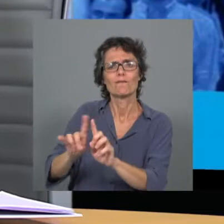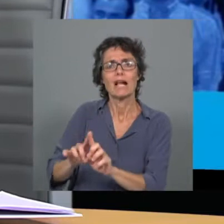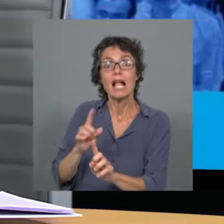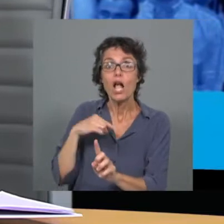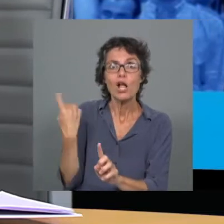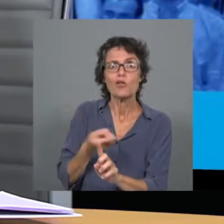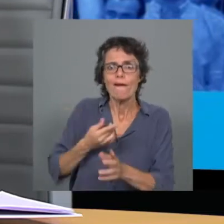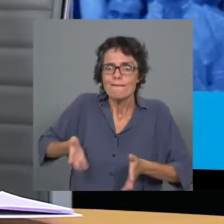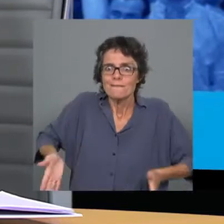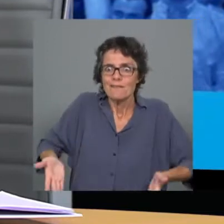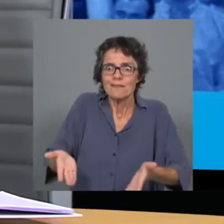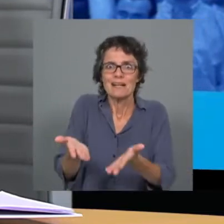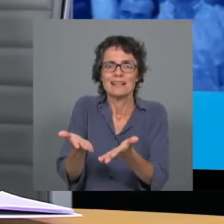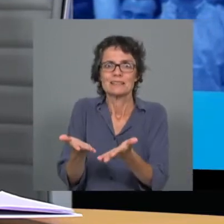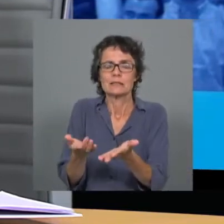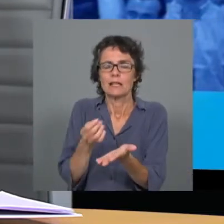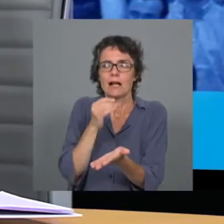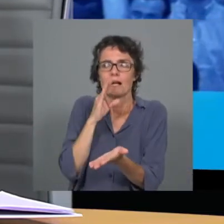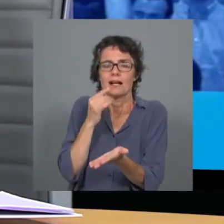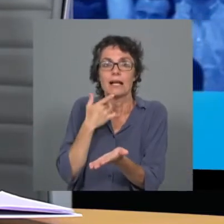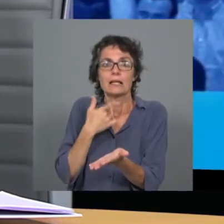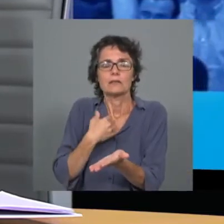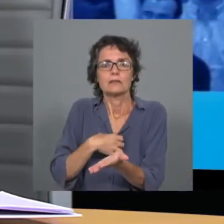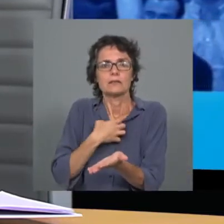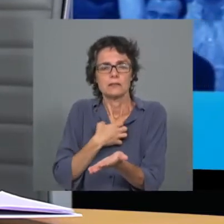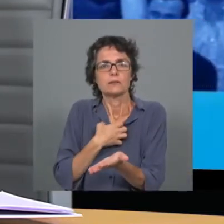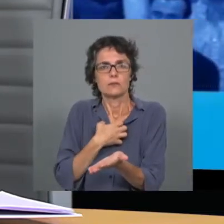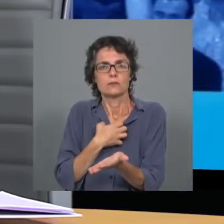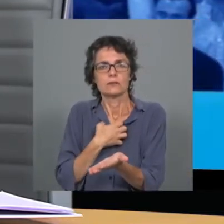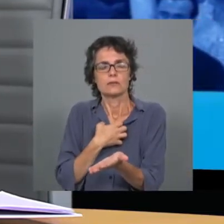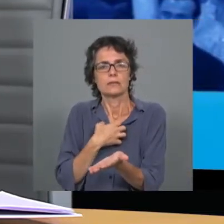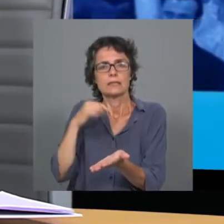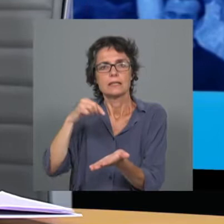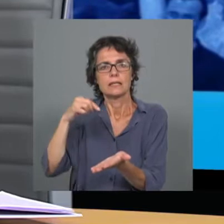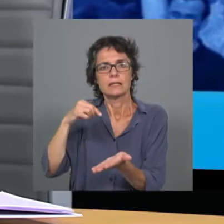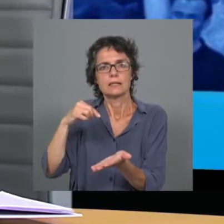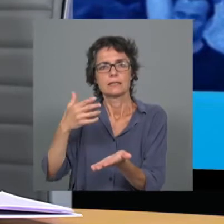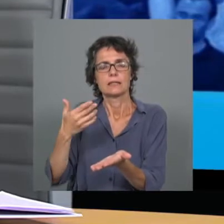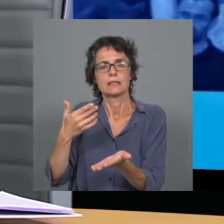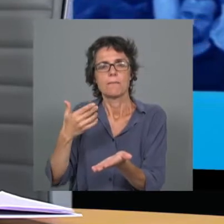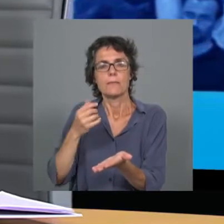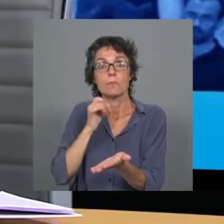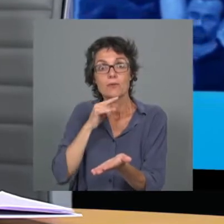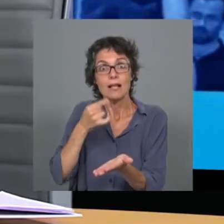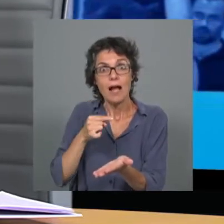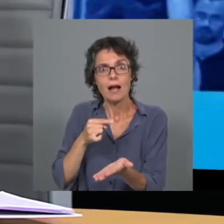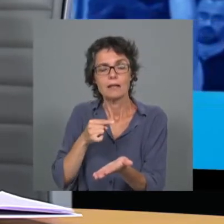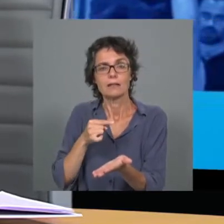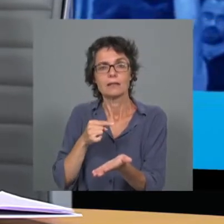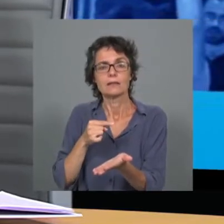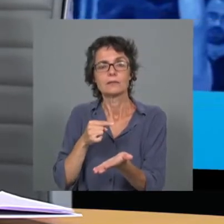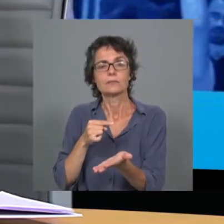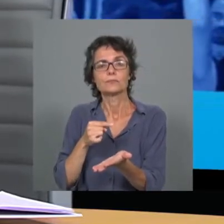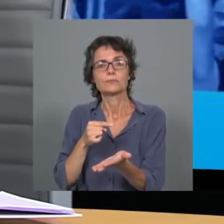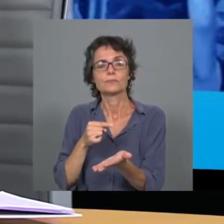maravilha que na minha cabeça está muito presente a possibilidade verdadeira, porque é